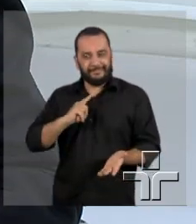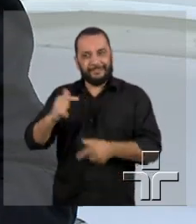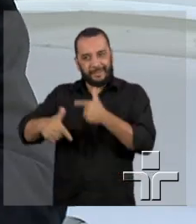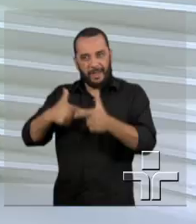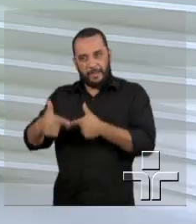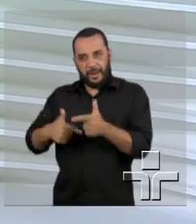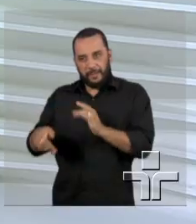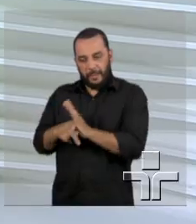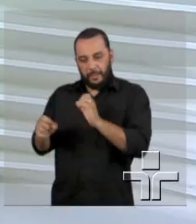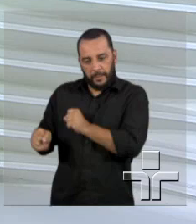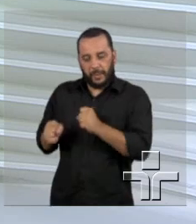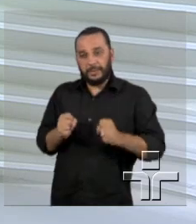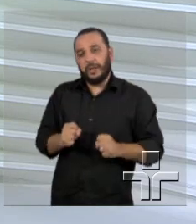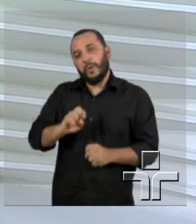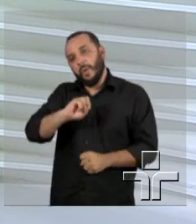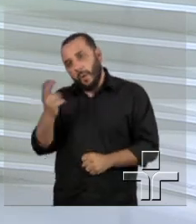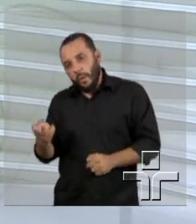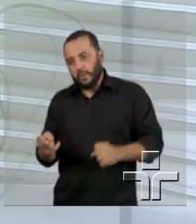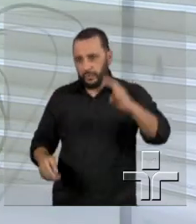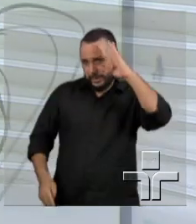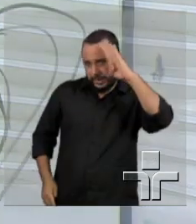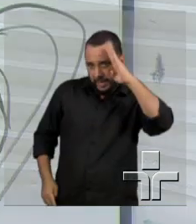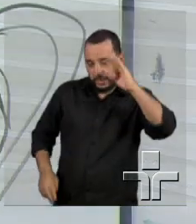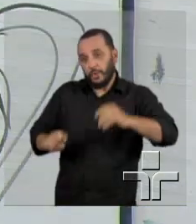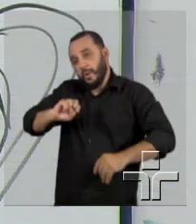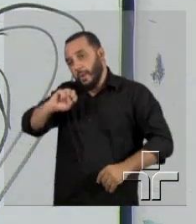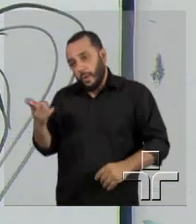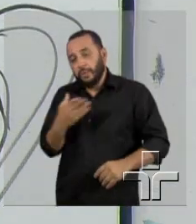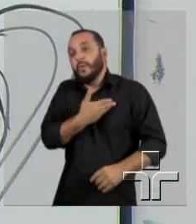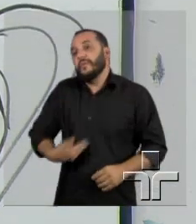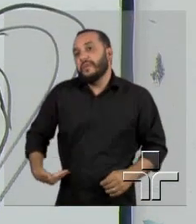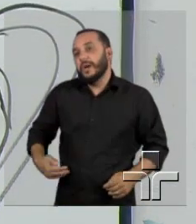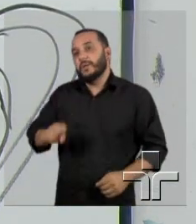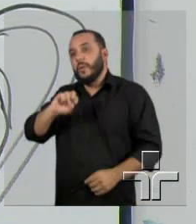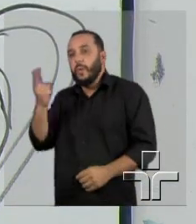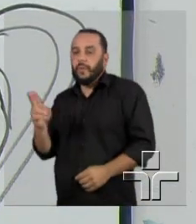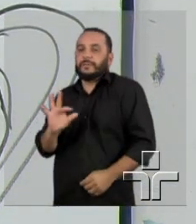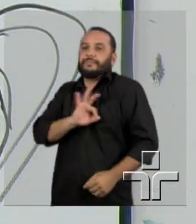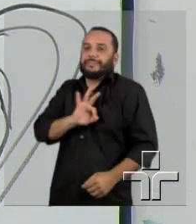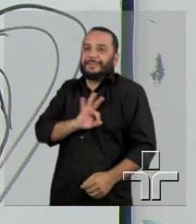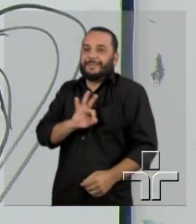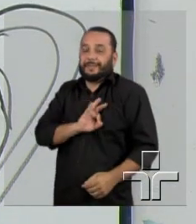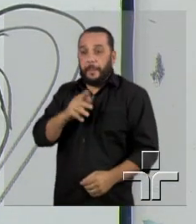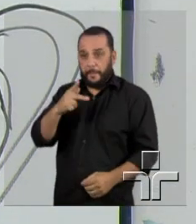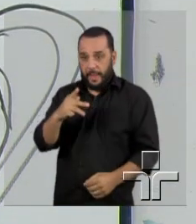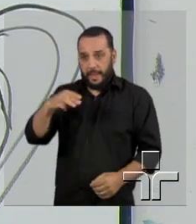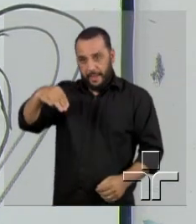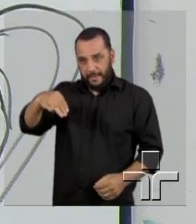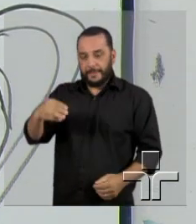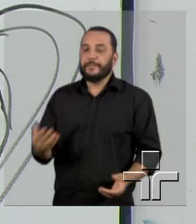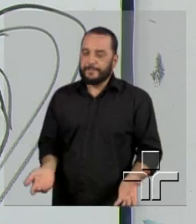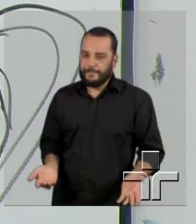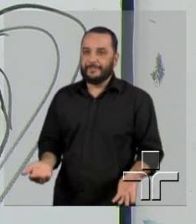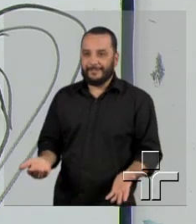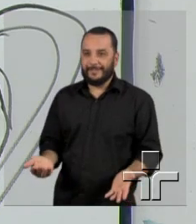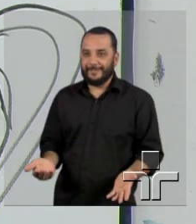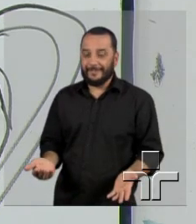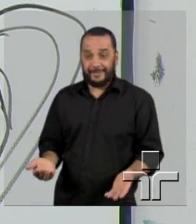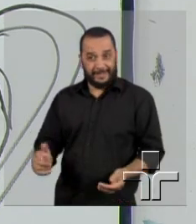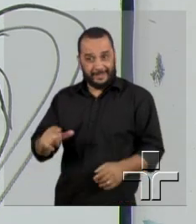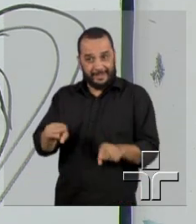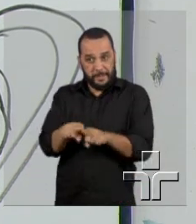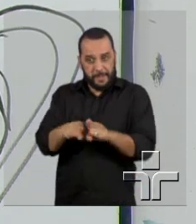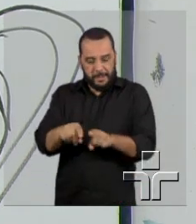propriamente dito, ou um membro das Forças Armadas ou da Polícia Civil, da Polícia Militar, um membro do